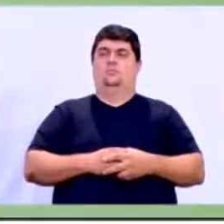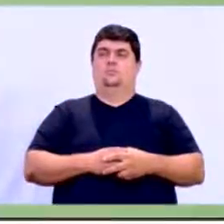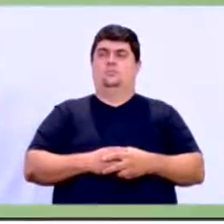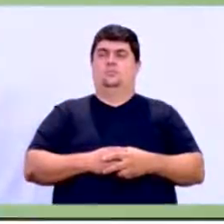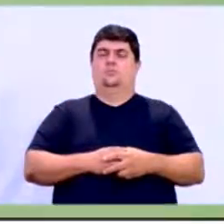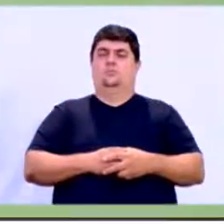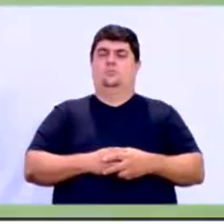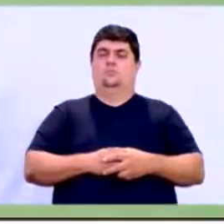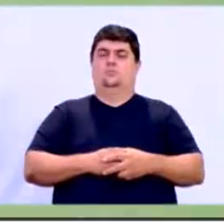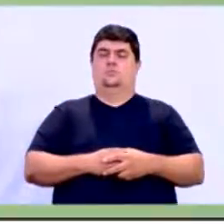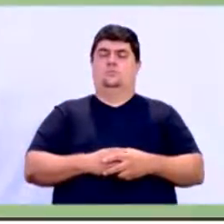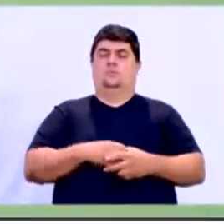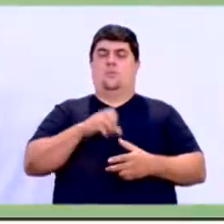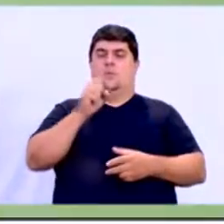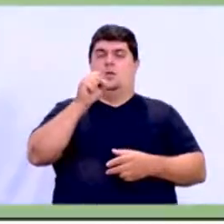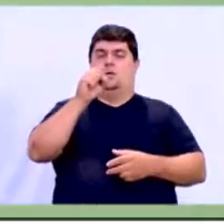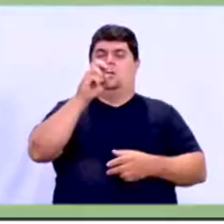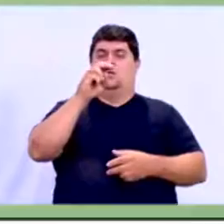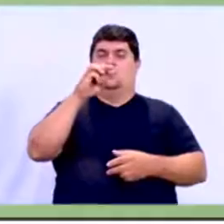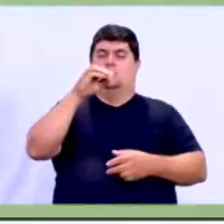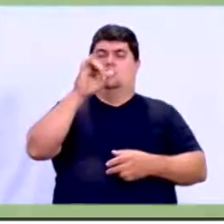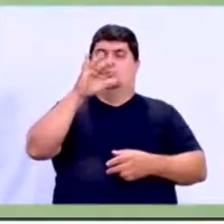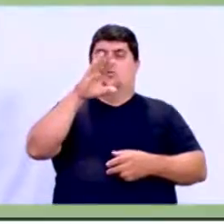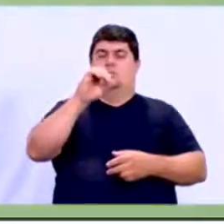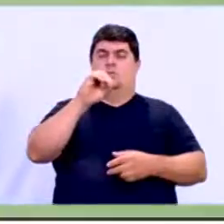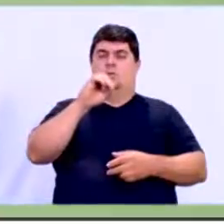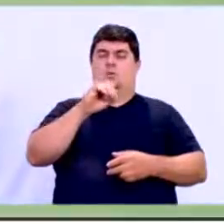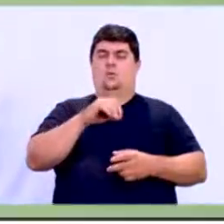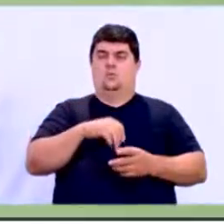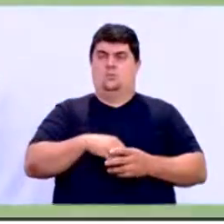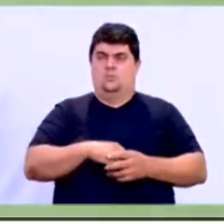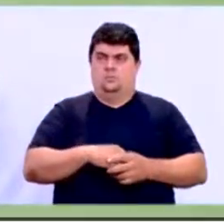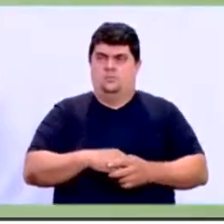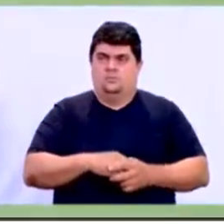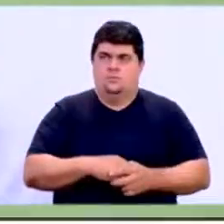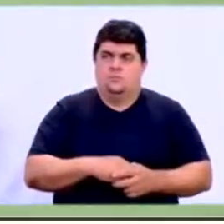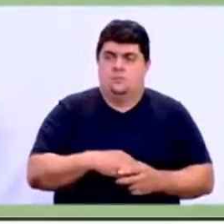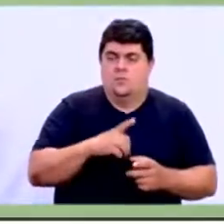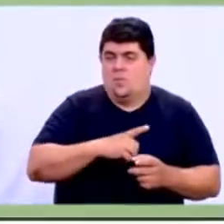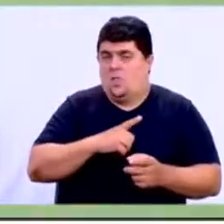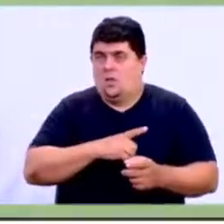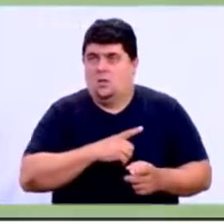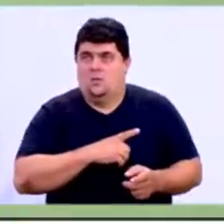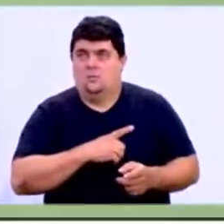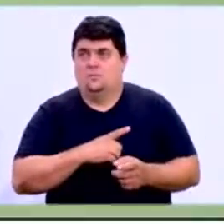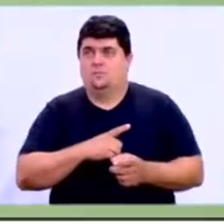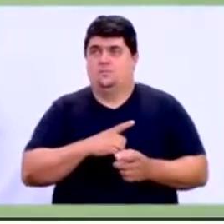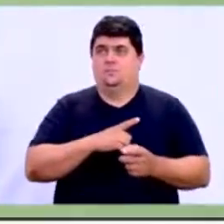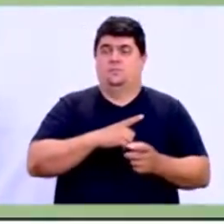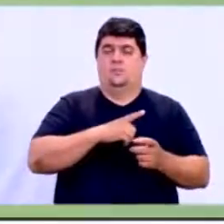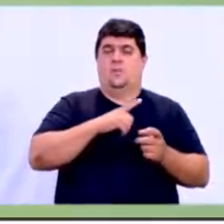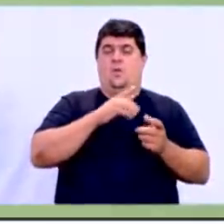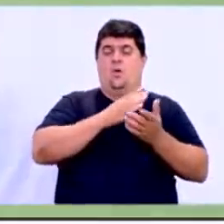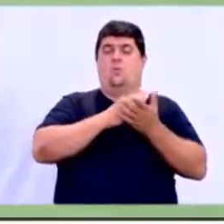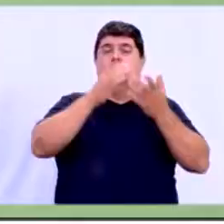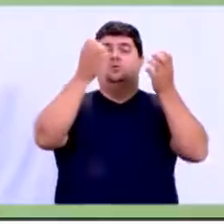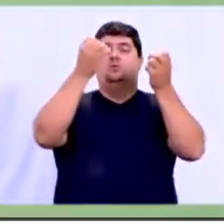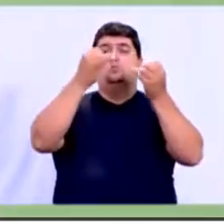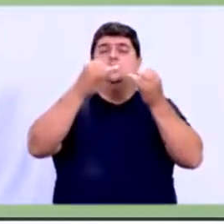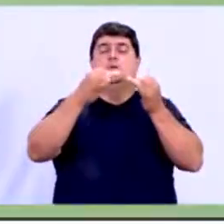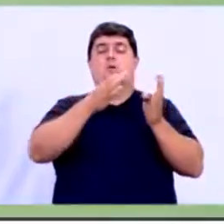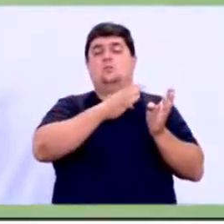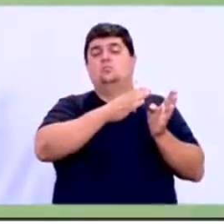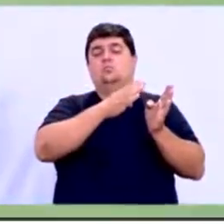Então, vamos falar do sumário executivo, como eu disse que ele é importante. Enunciado do plano, ele apresenta o enunciado do plano, onde